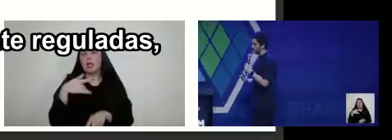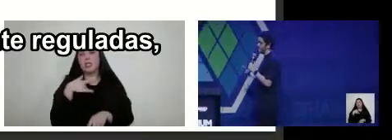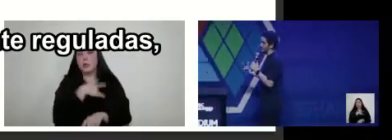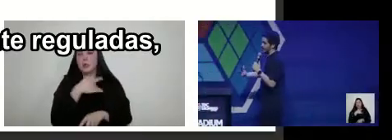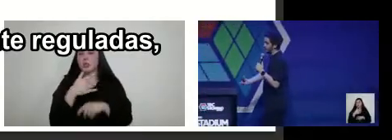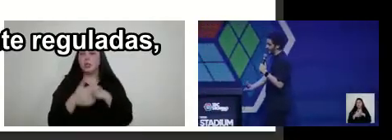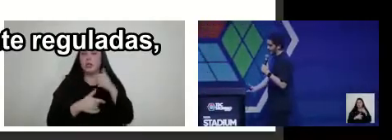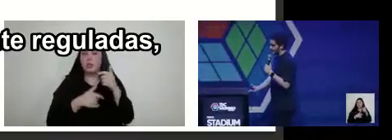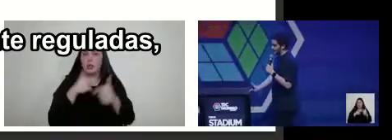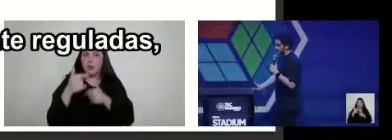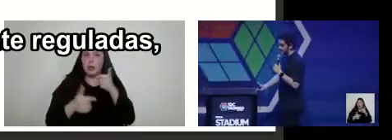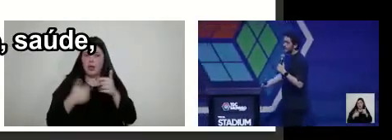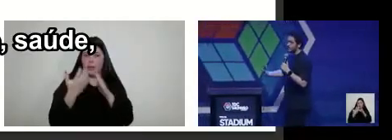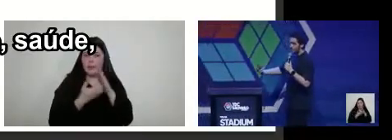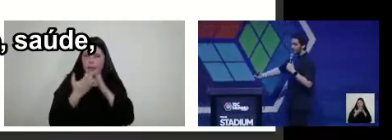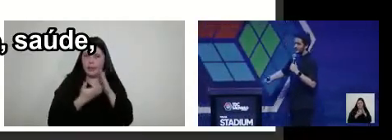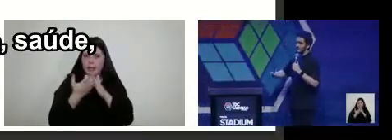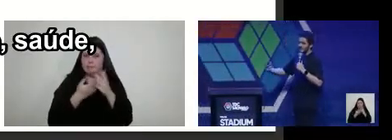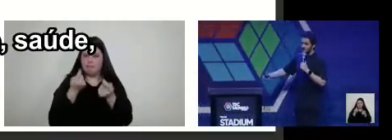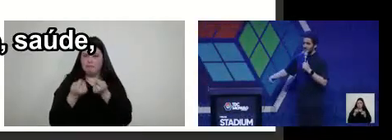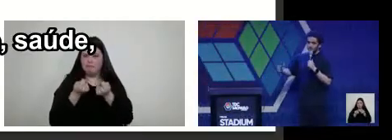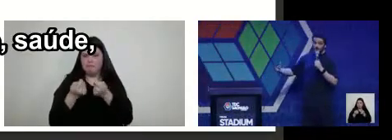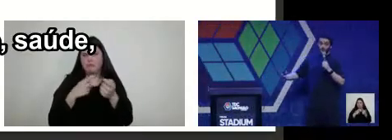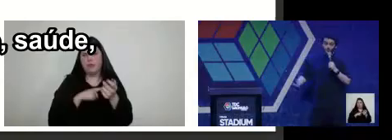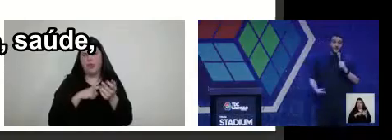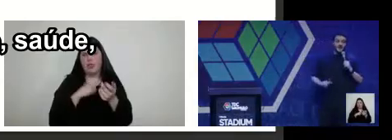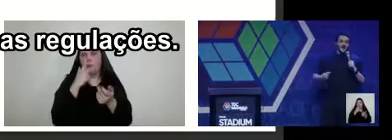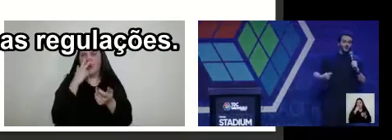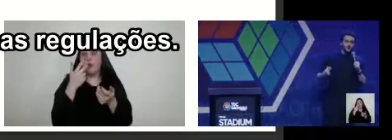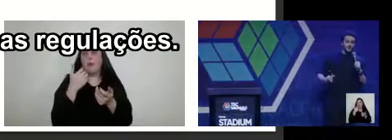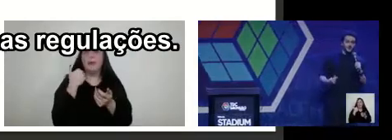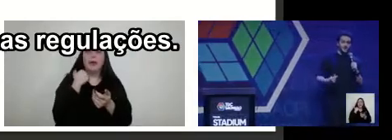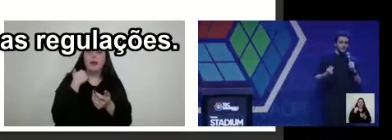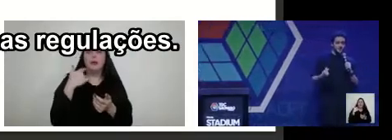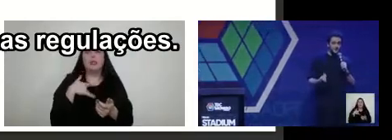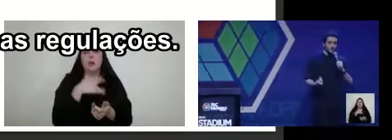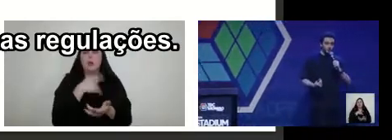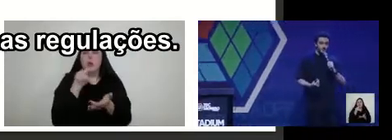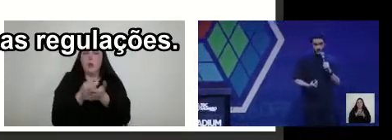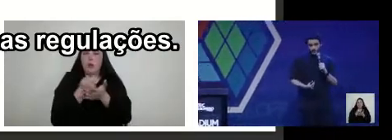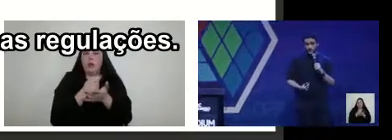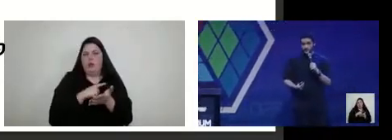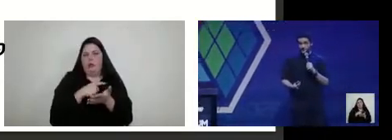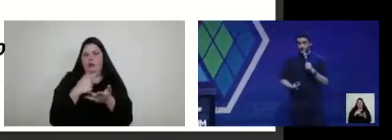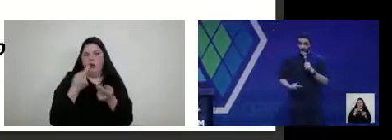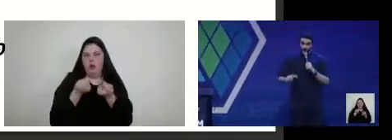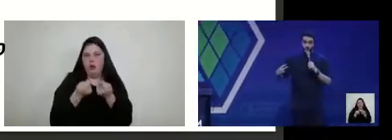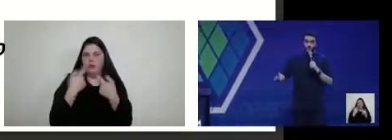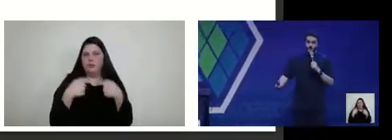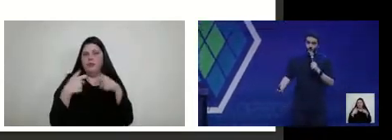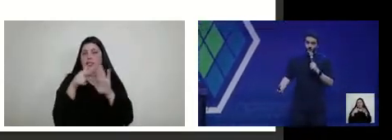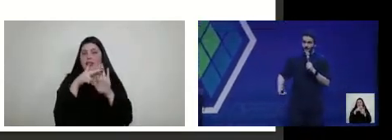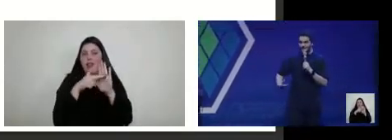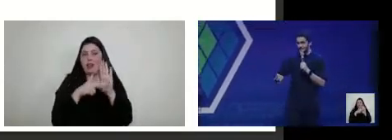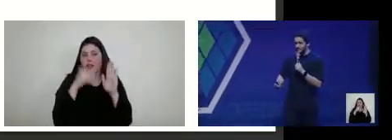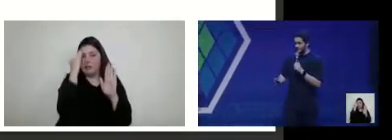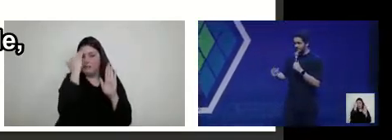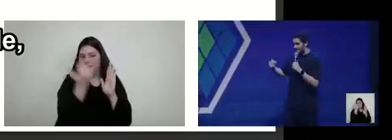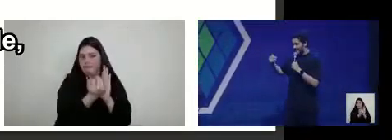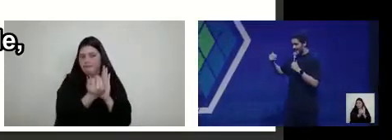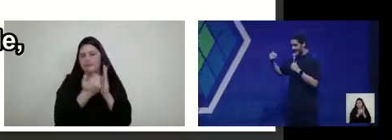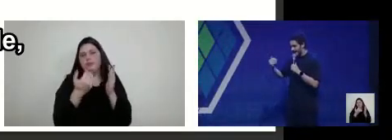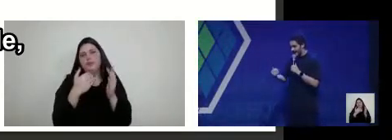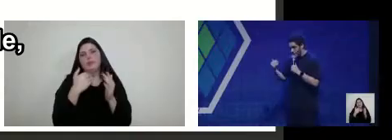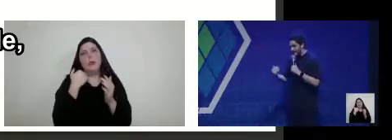empresas altamente reguladas, como eu comentei, financeiro, saúde, é importante que a gente siga algumas regulações. Então, para um banco, é